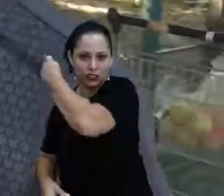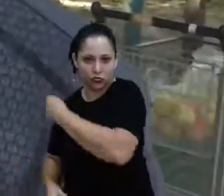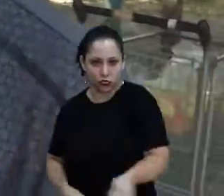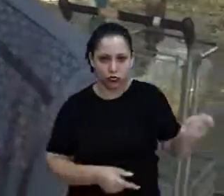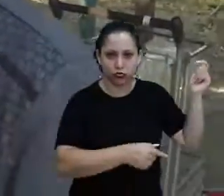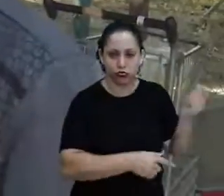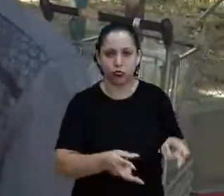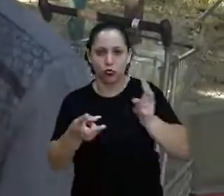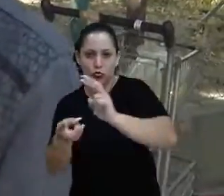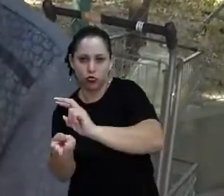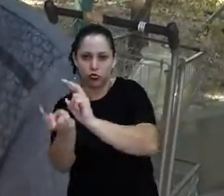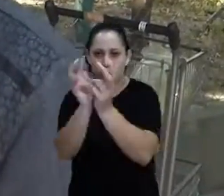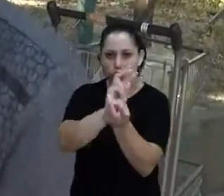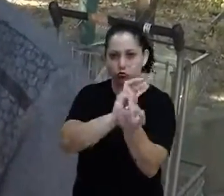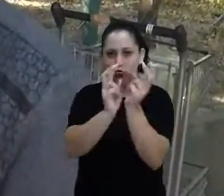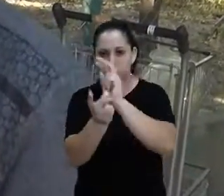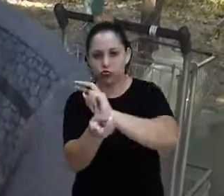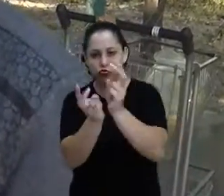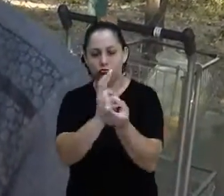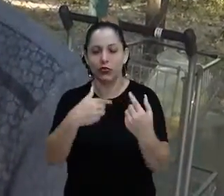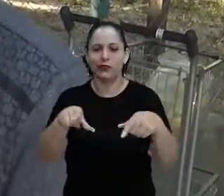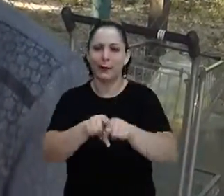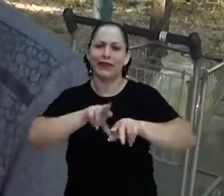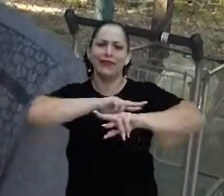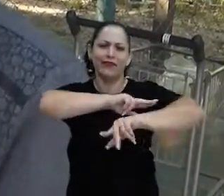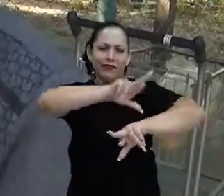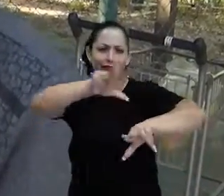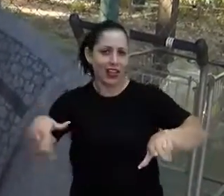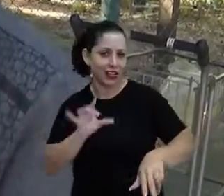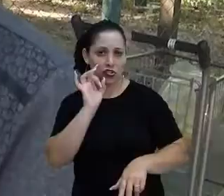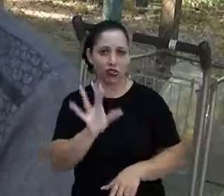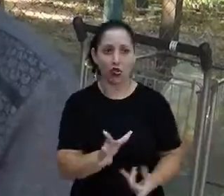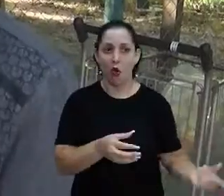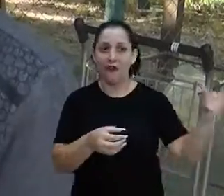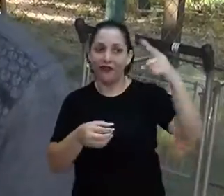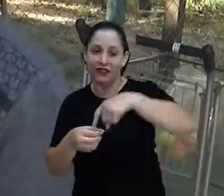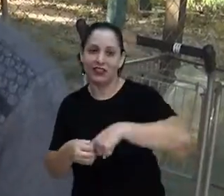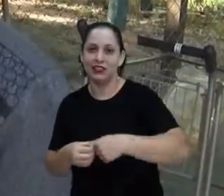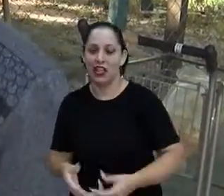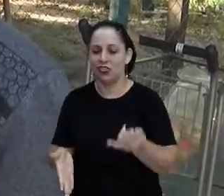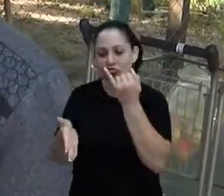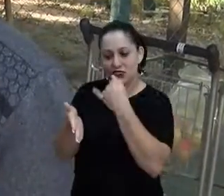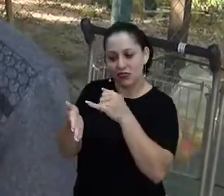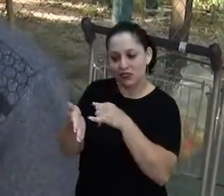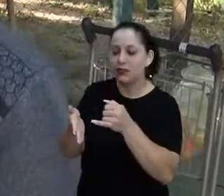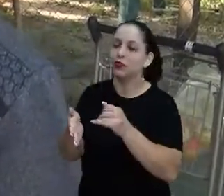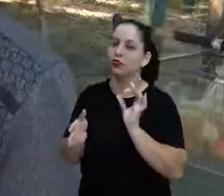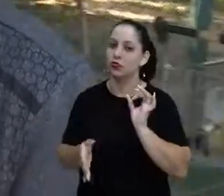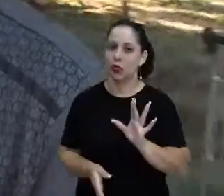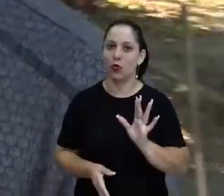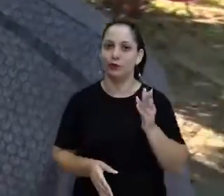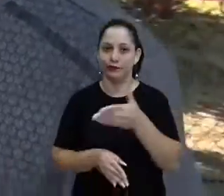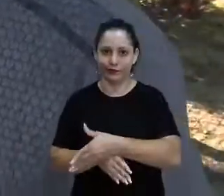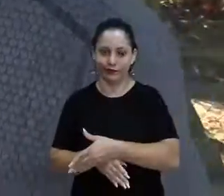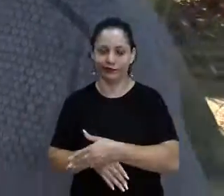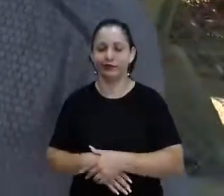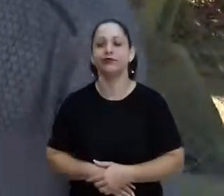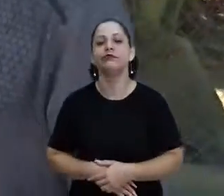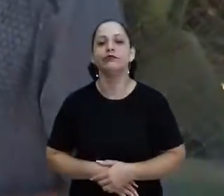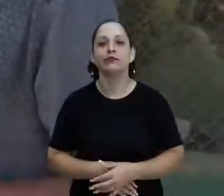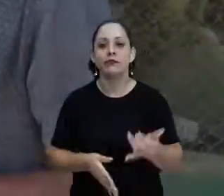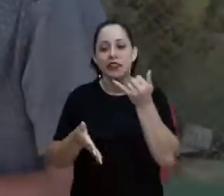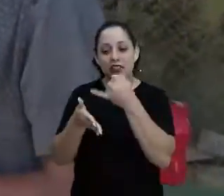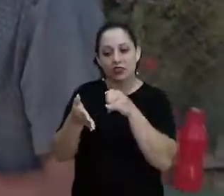taekwondo, tem futebol, tudo tem no Compaz. É só a criança vir e fazer esporte. Massa. Então a criança vem,